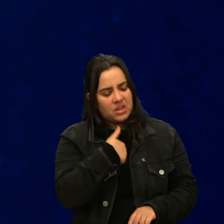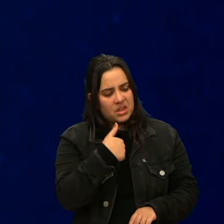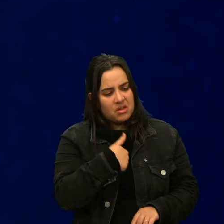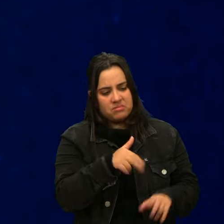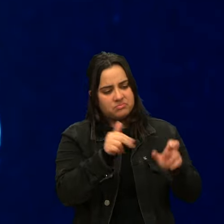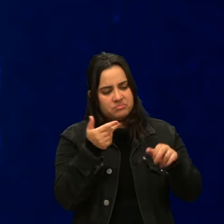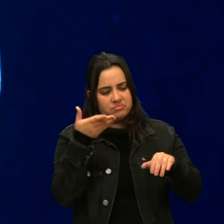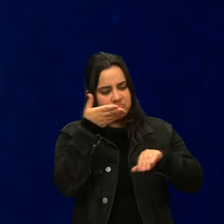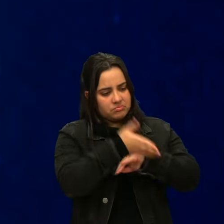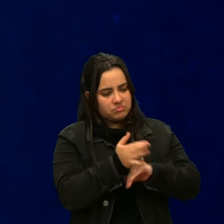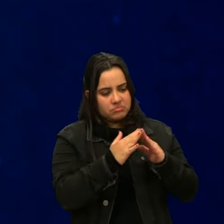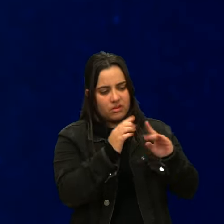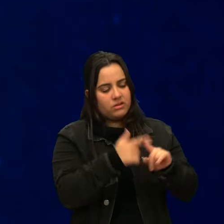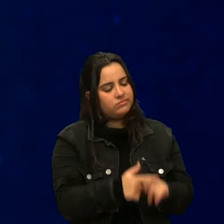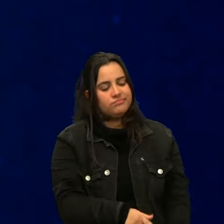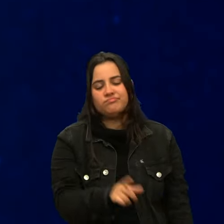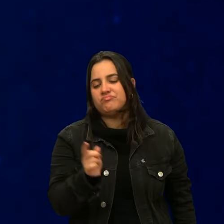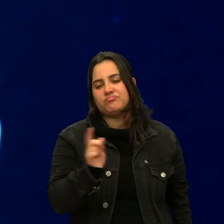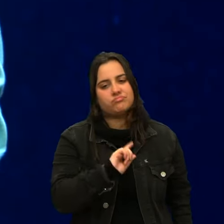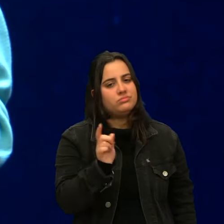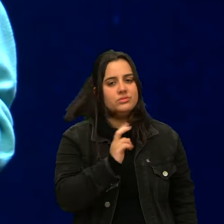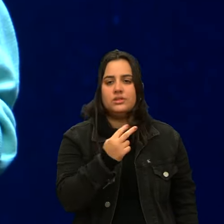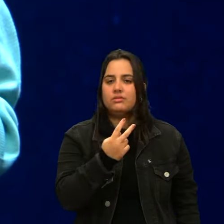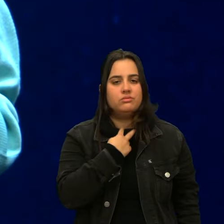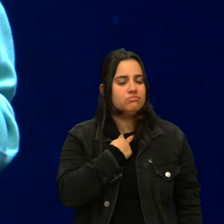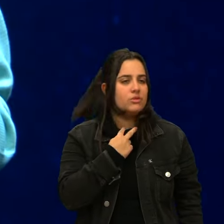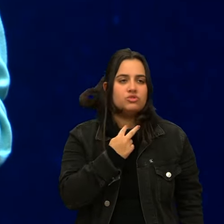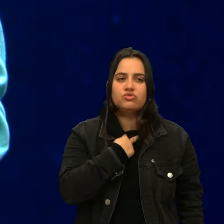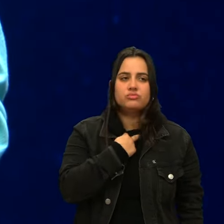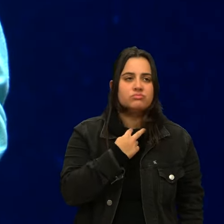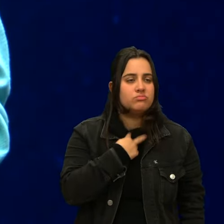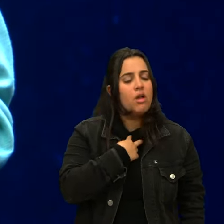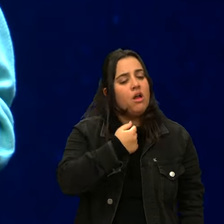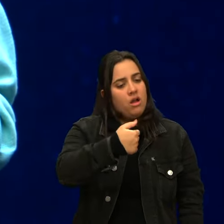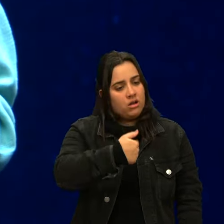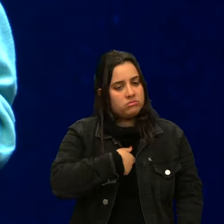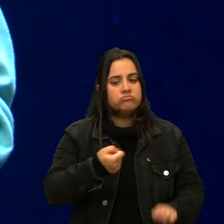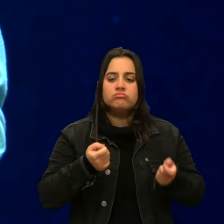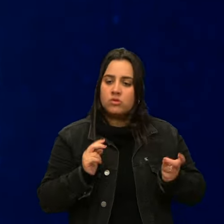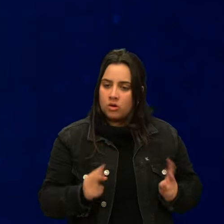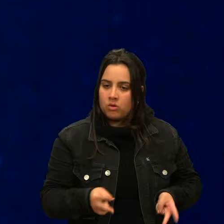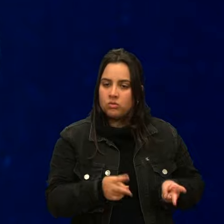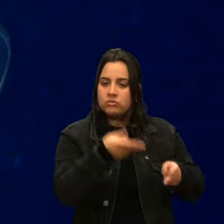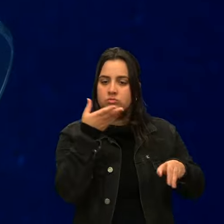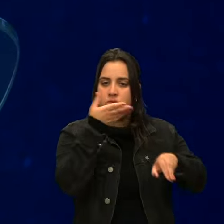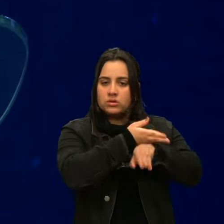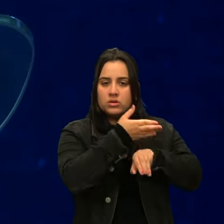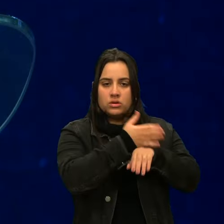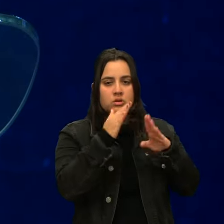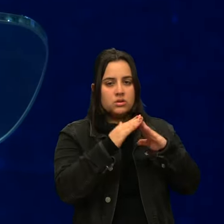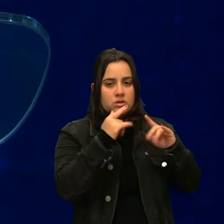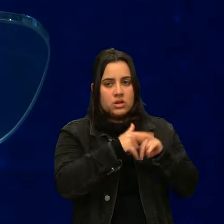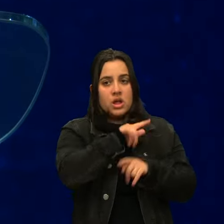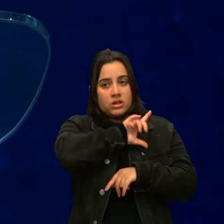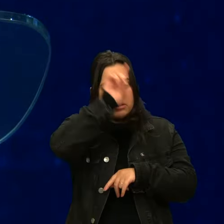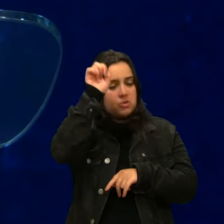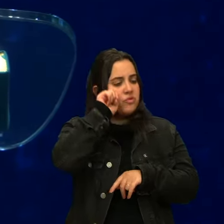não podemos abandonar o trabalho de Deus por nossas feridas. Seguiremos em frente. Deus vê tudo o que